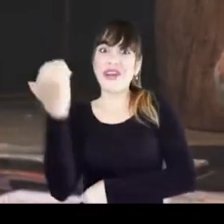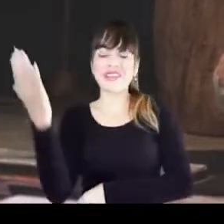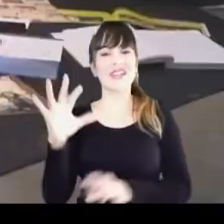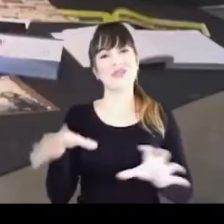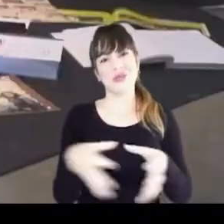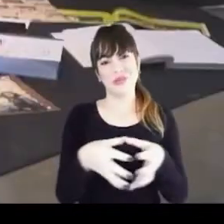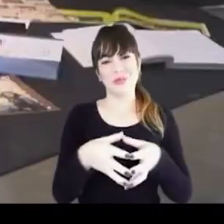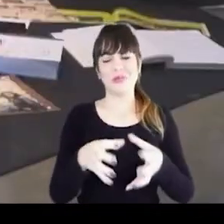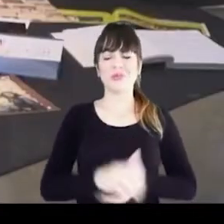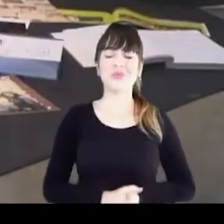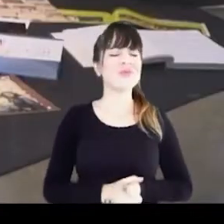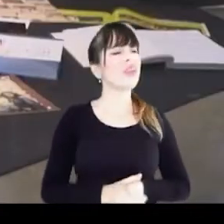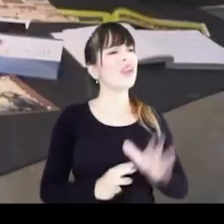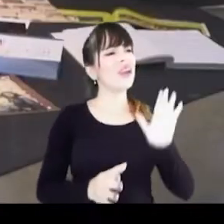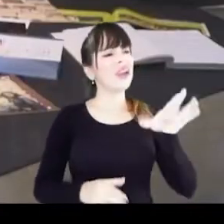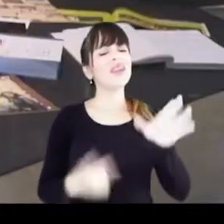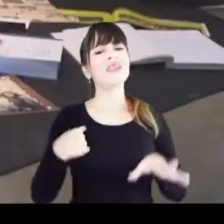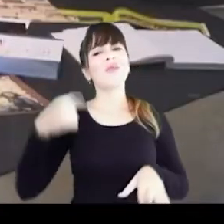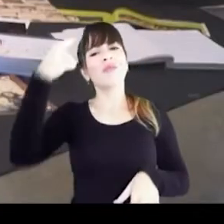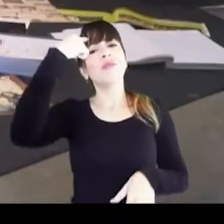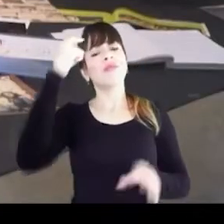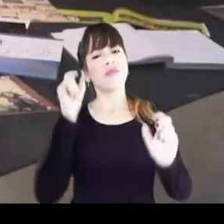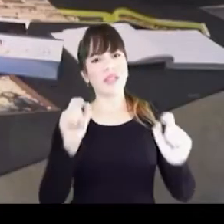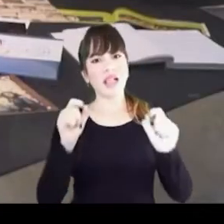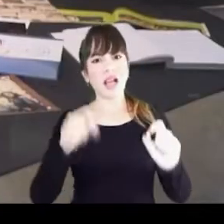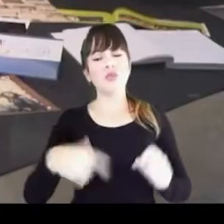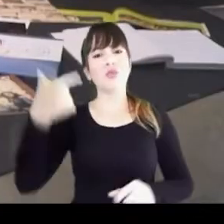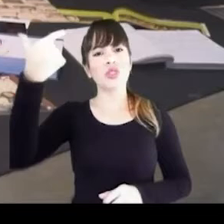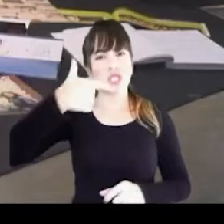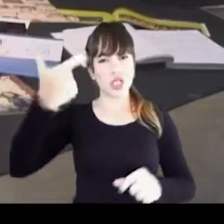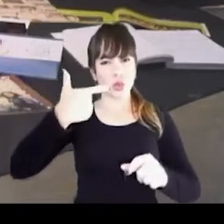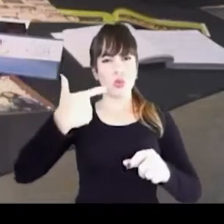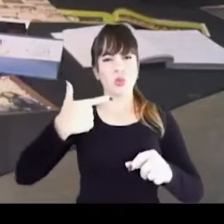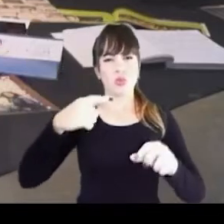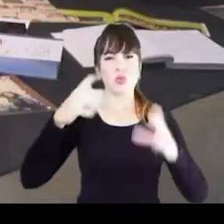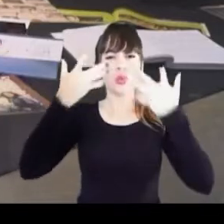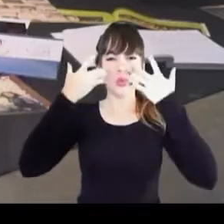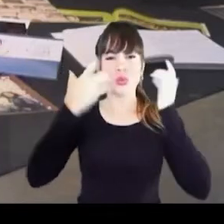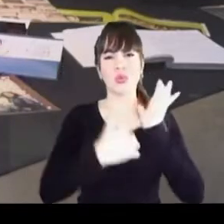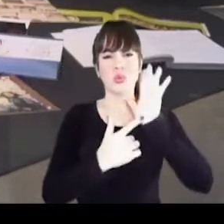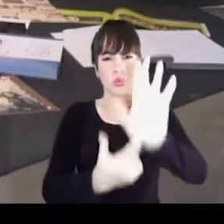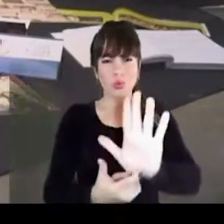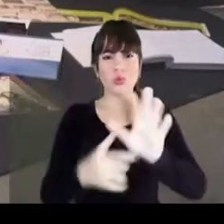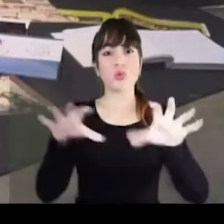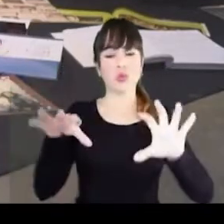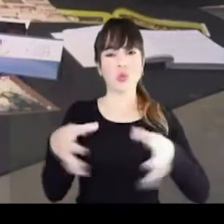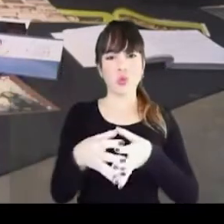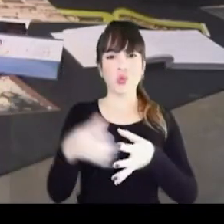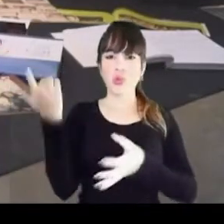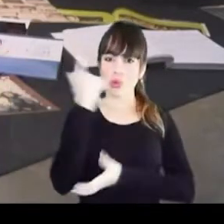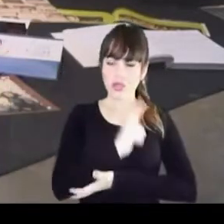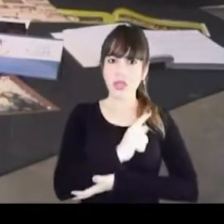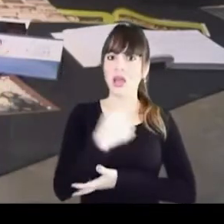para fora do estado com o Dom Poder. Sabe o que é que eu fico pensando assim? Porque logo, o segundo espetáculo do grupo,